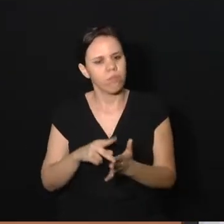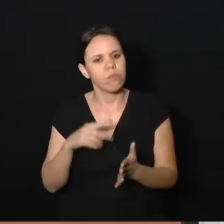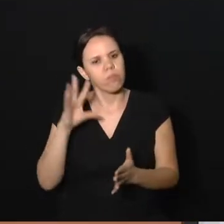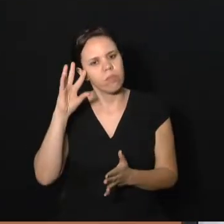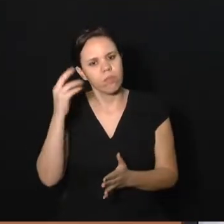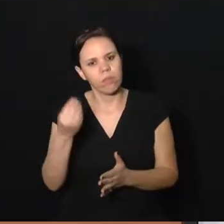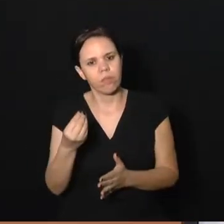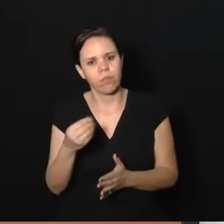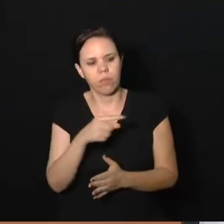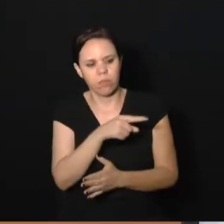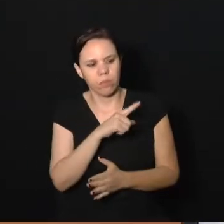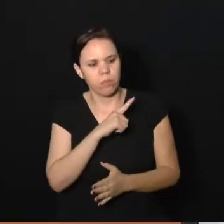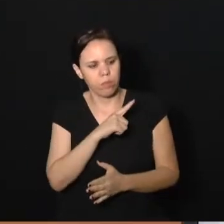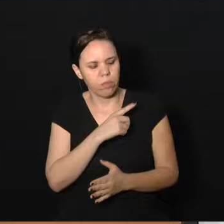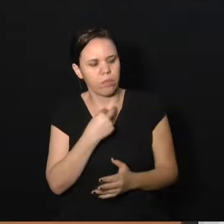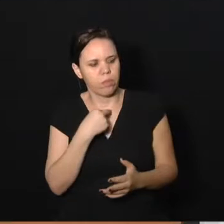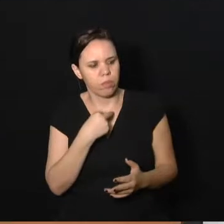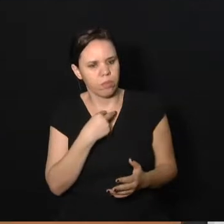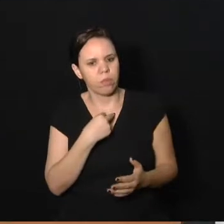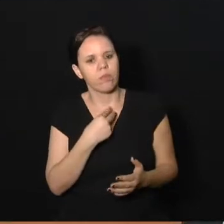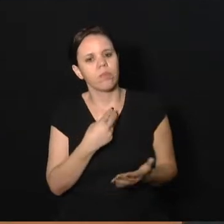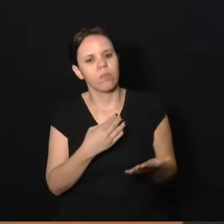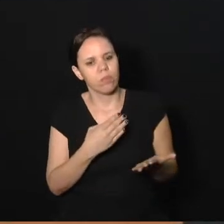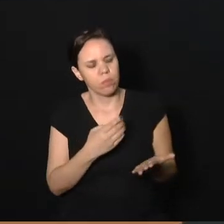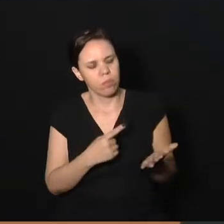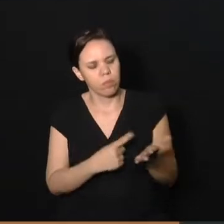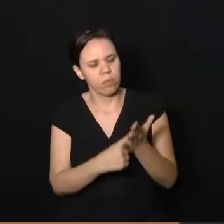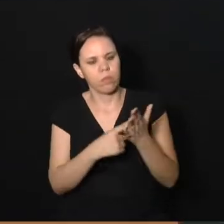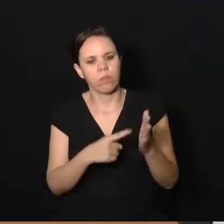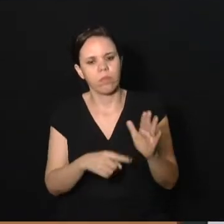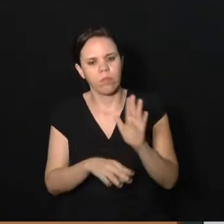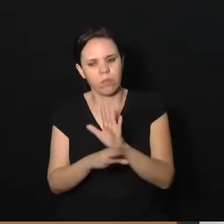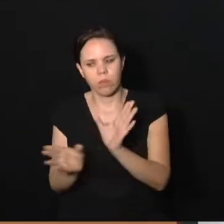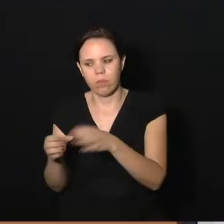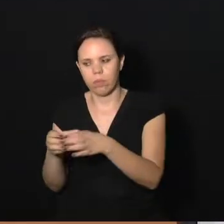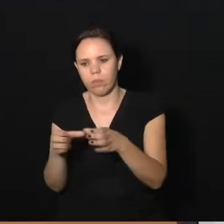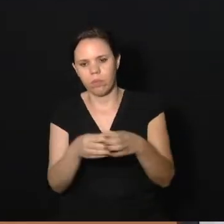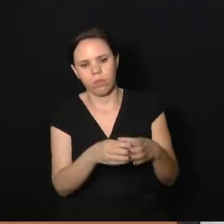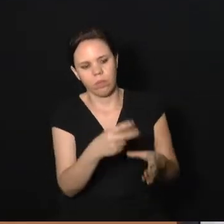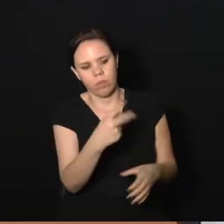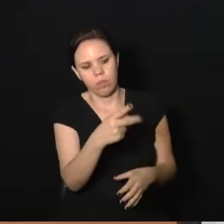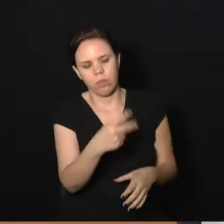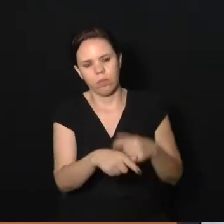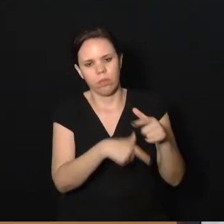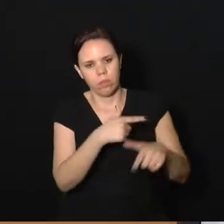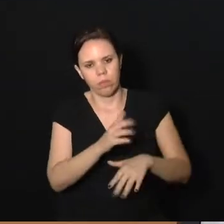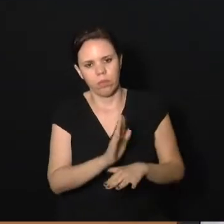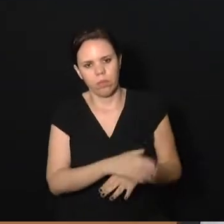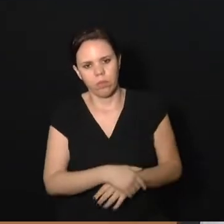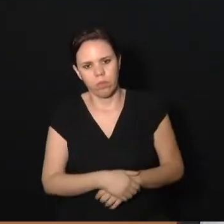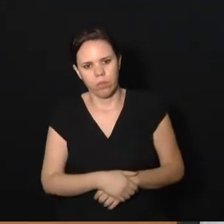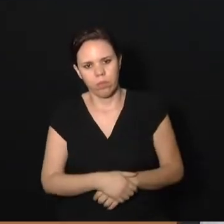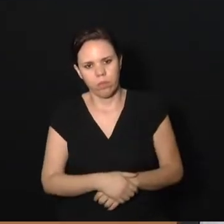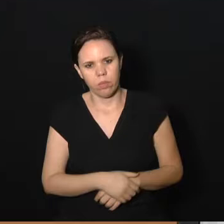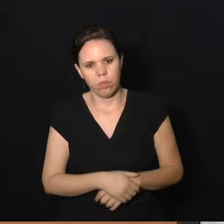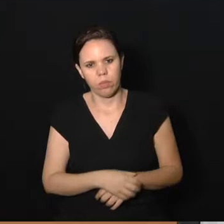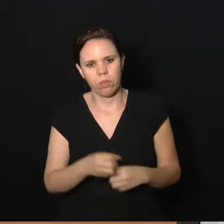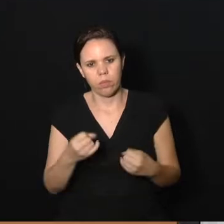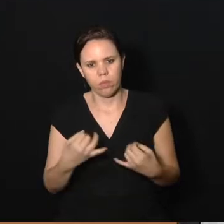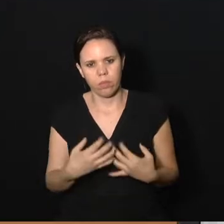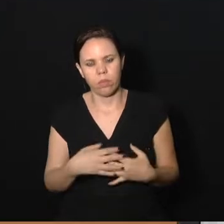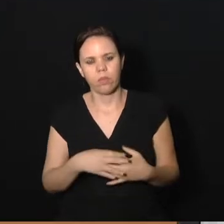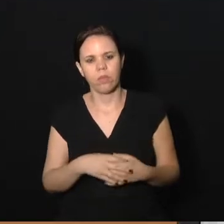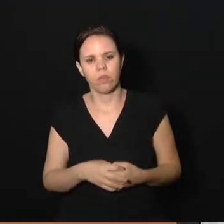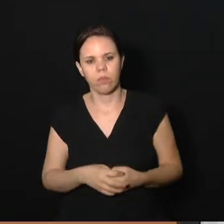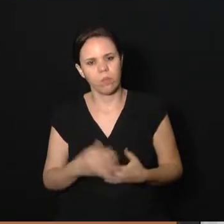compreendemos aí que o senhor dará também a contribuição nas comissões que o senhor já colocou aqui na mesa dos